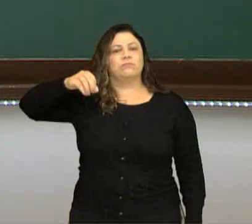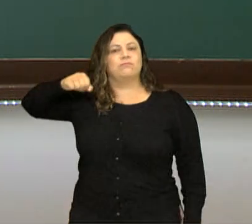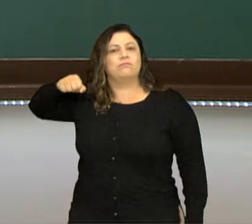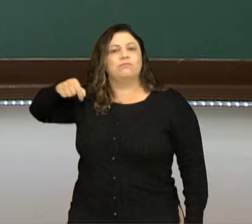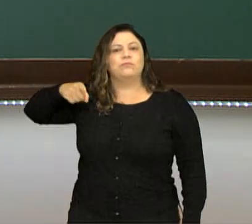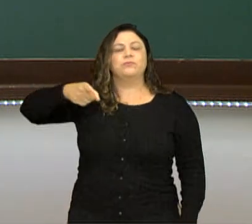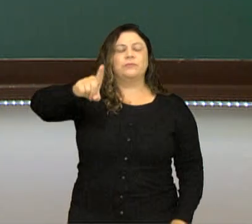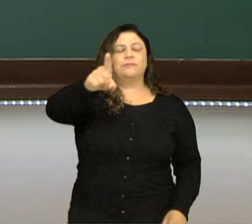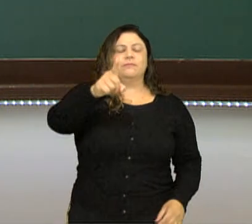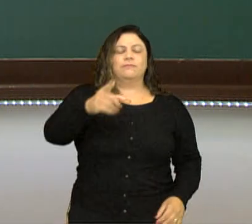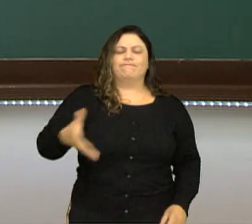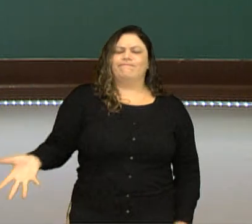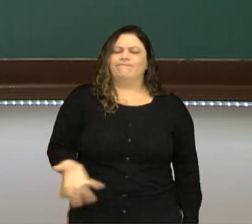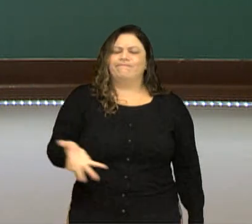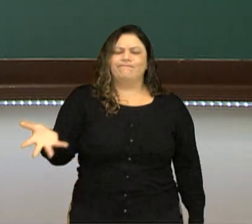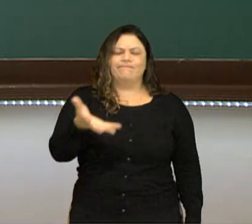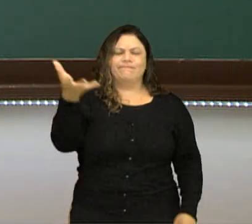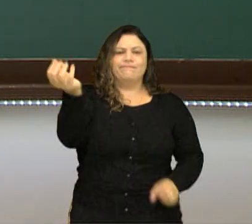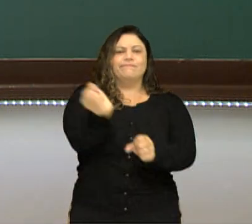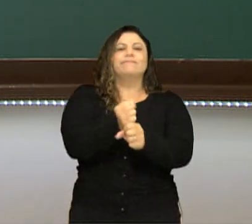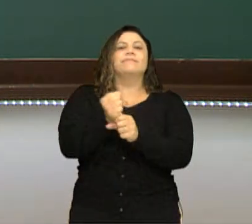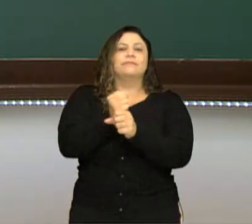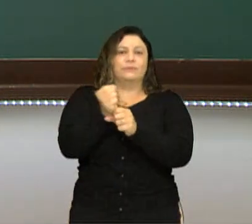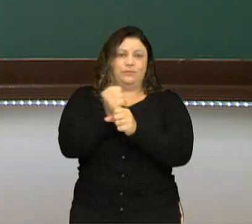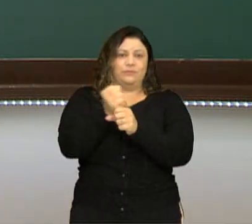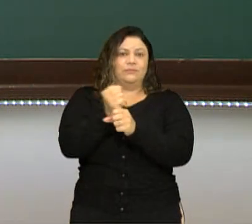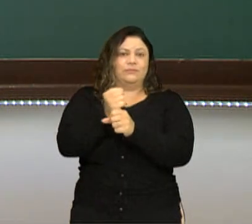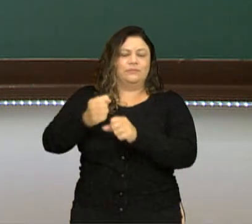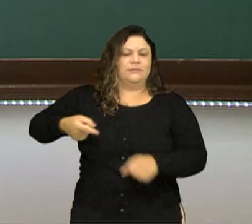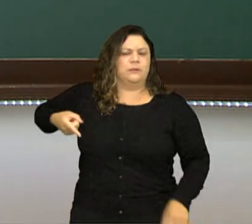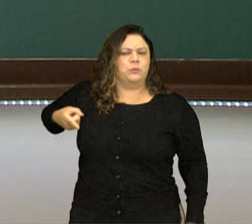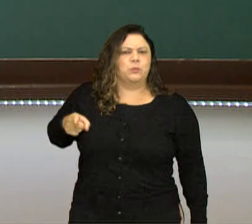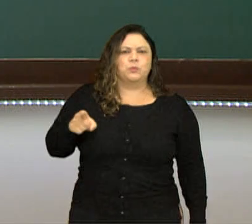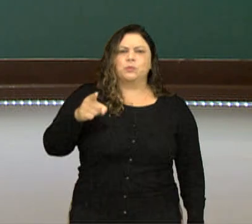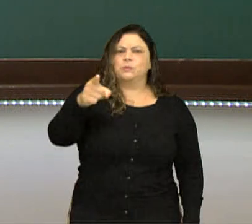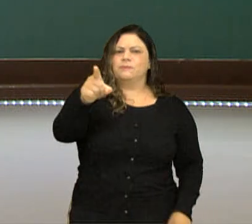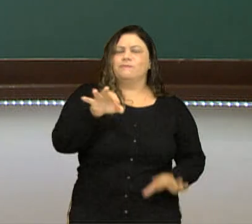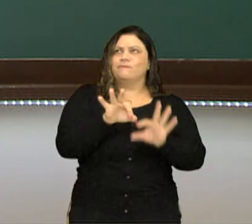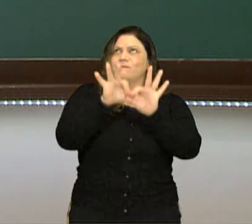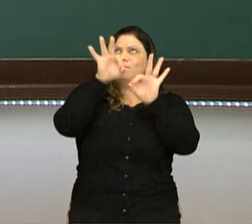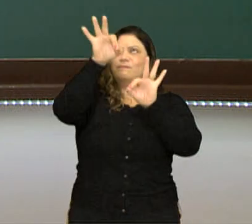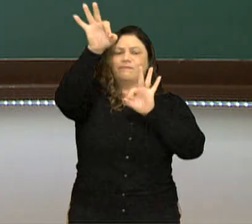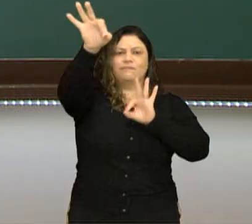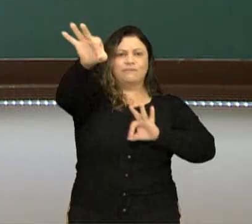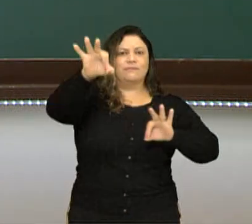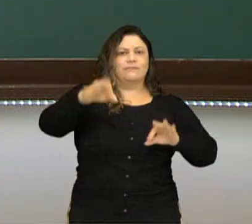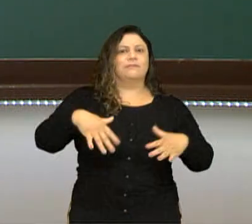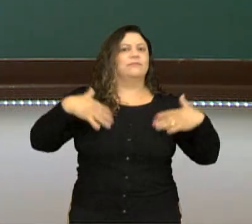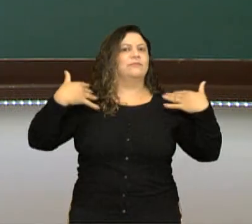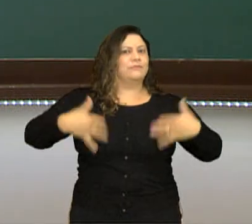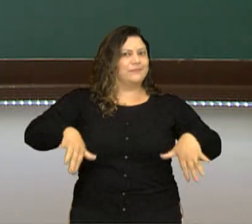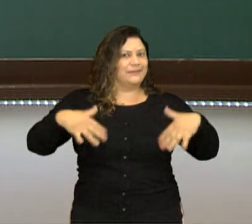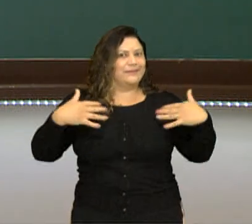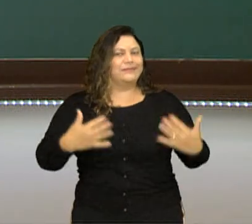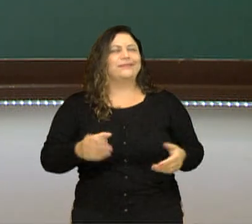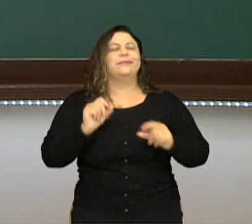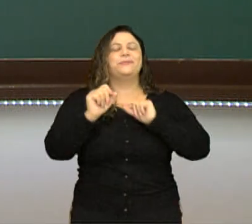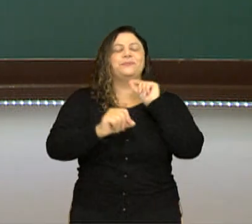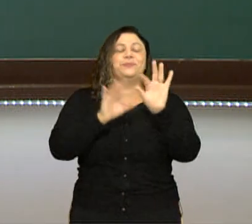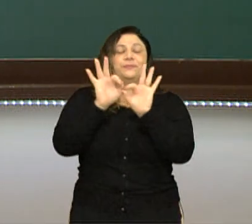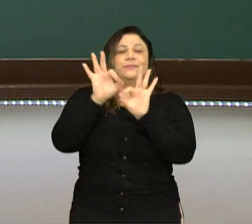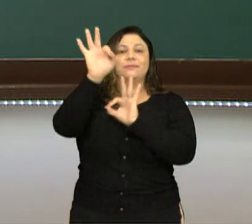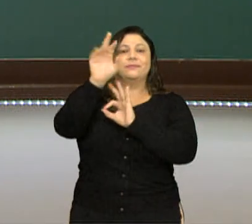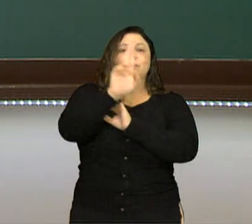velocidade dela durante um ano. Pessoal, é uma distância muito grande, uma distância cavalar. Essa distância nós usamos